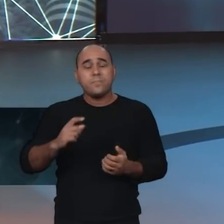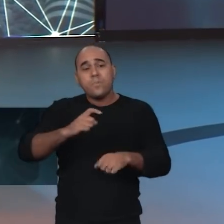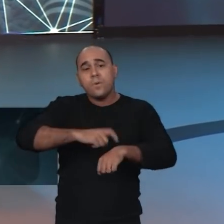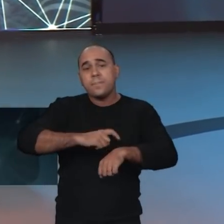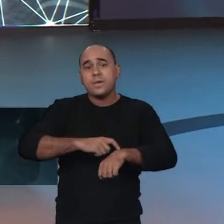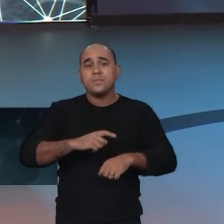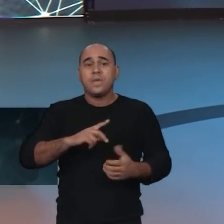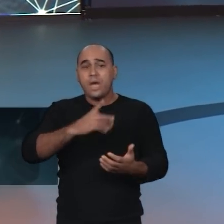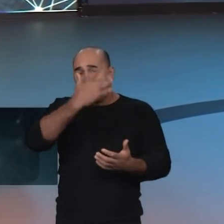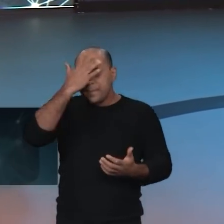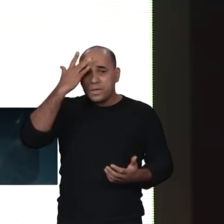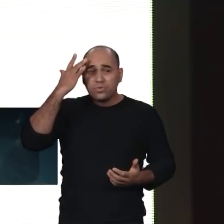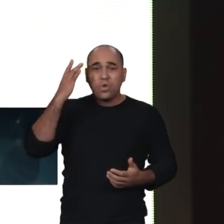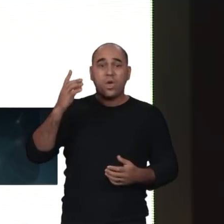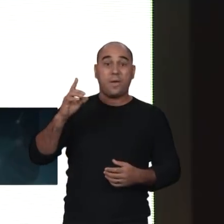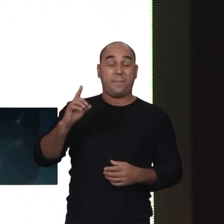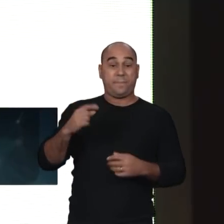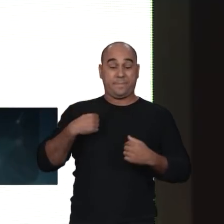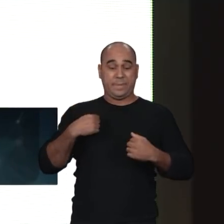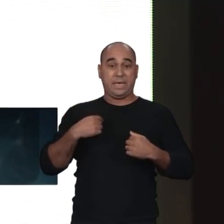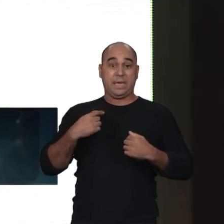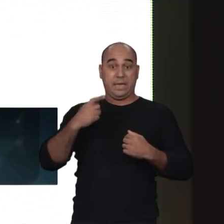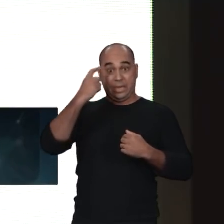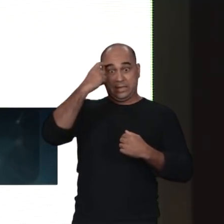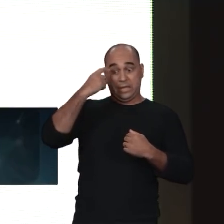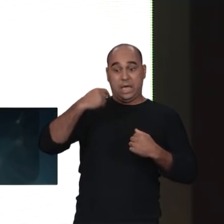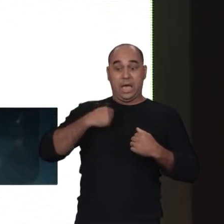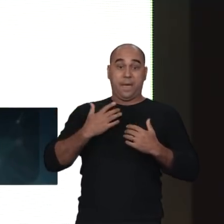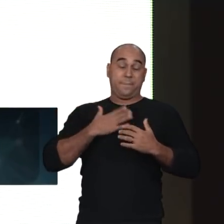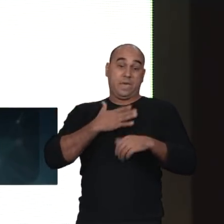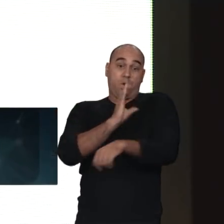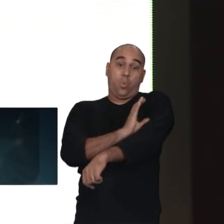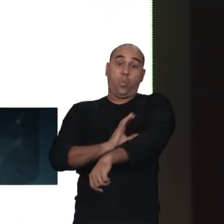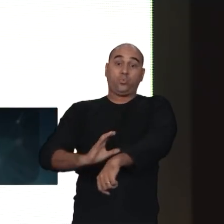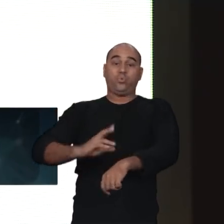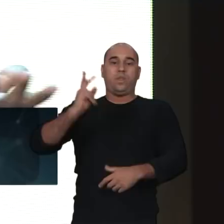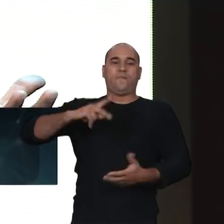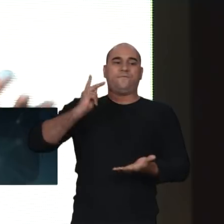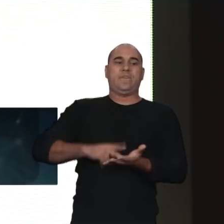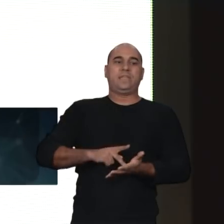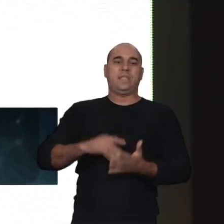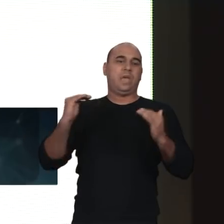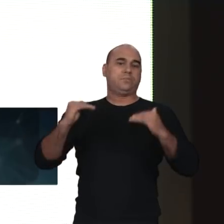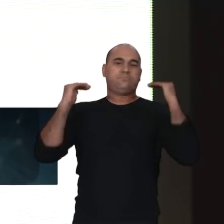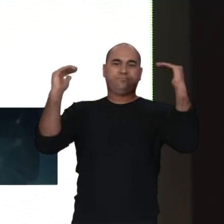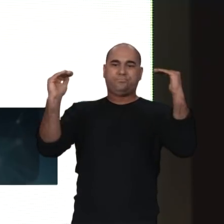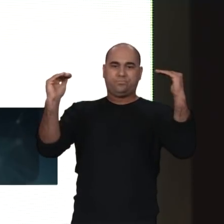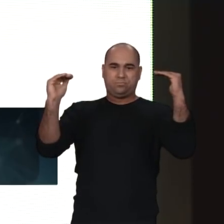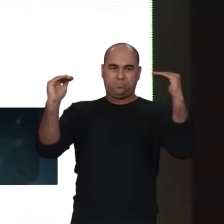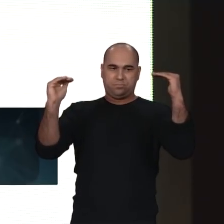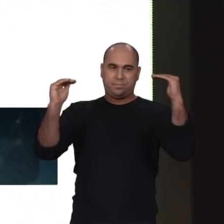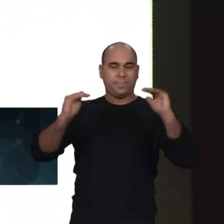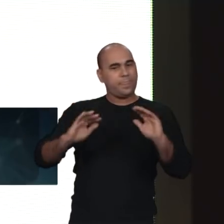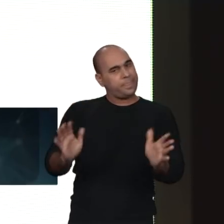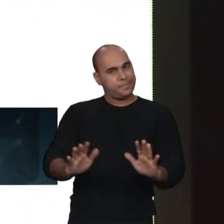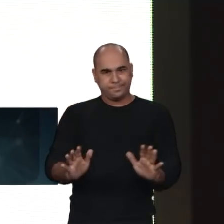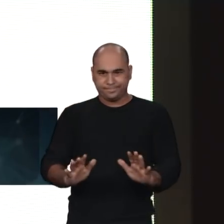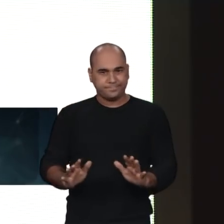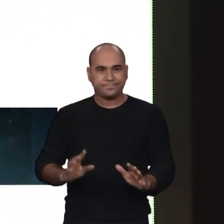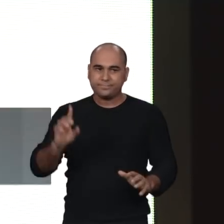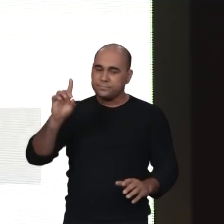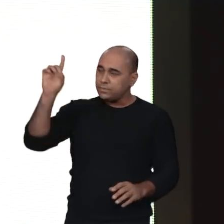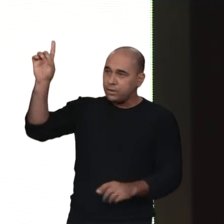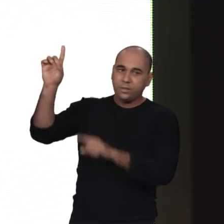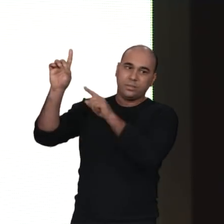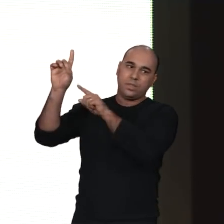que as pessoas totalizam a sua cultura como se ela fosse o suprassumo da verdade. Eu lamento dizer que o Deus da Bíblia, ele ama,